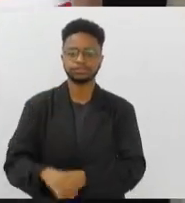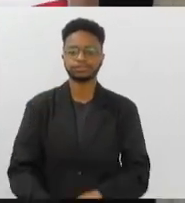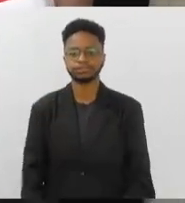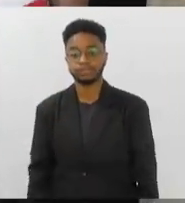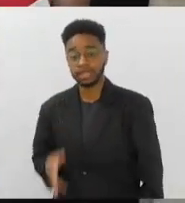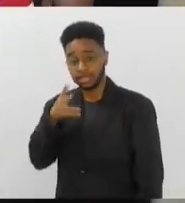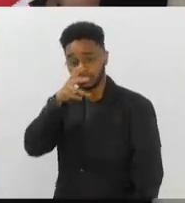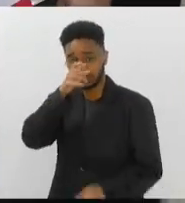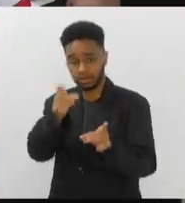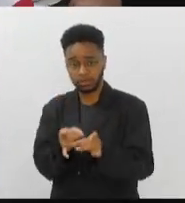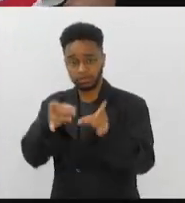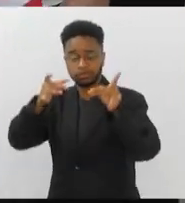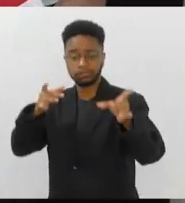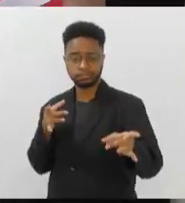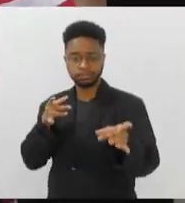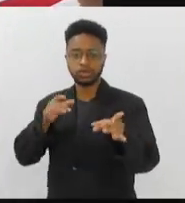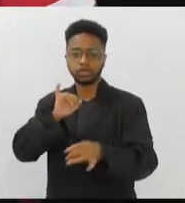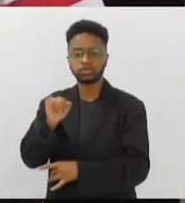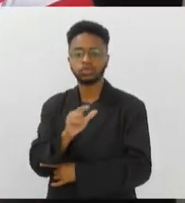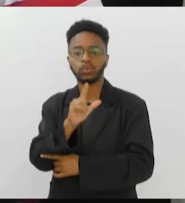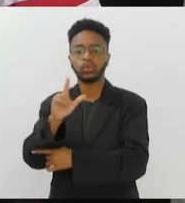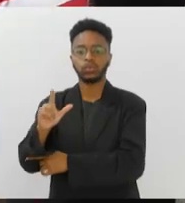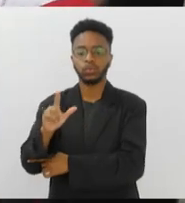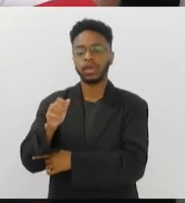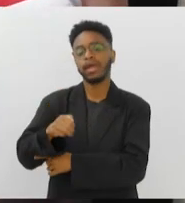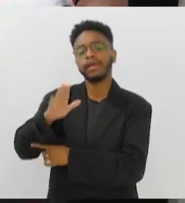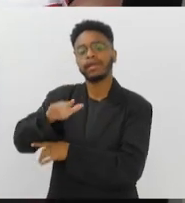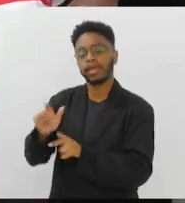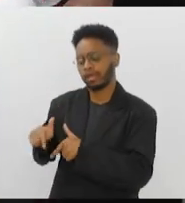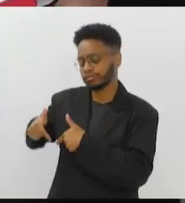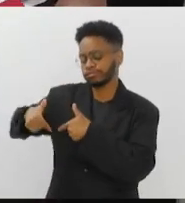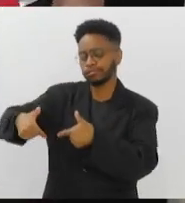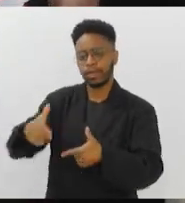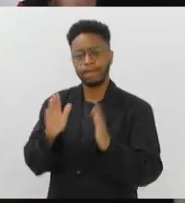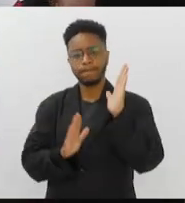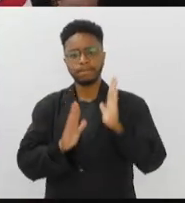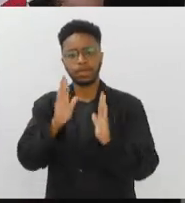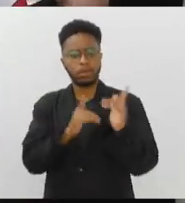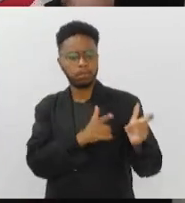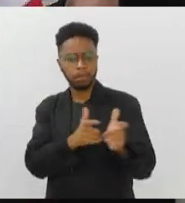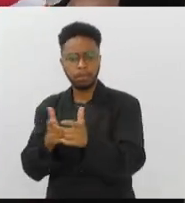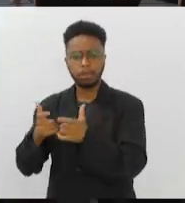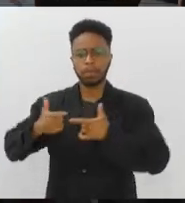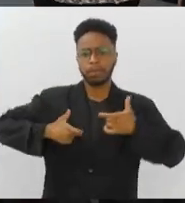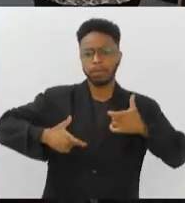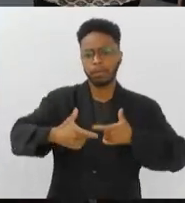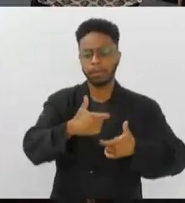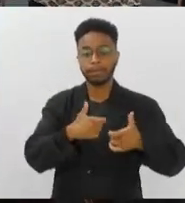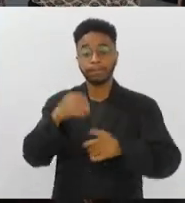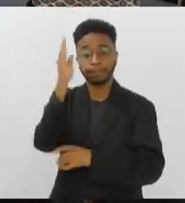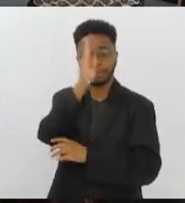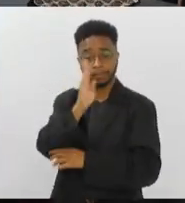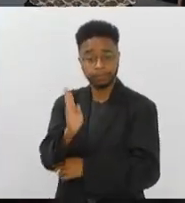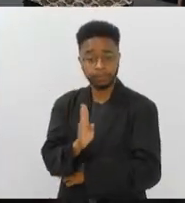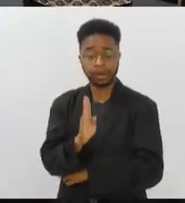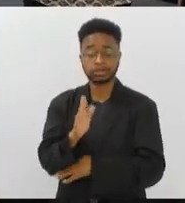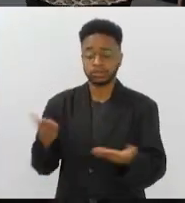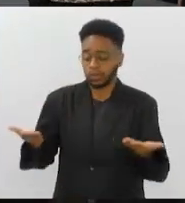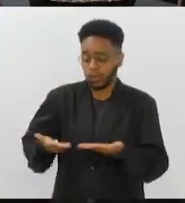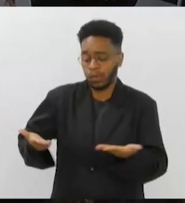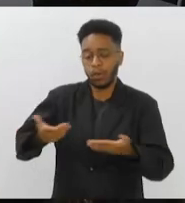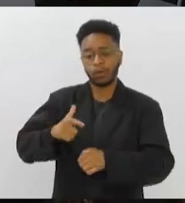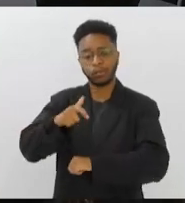Salve os caboclos de junho, quem foi de aço nos anos de chumbo. Brasil, chegou